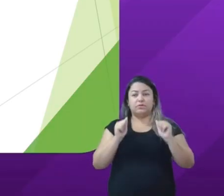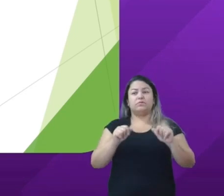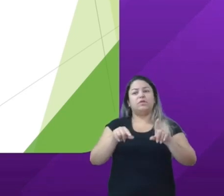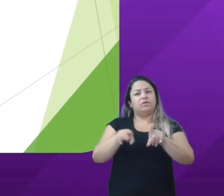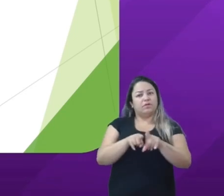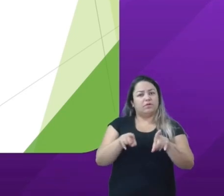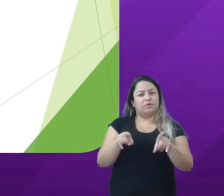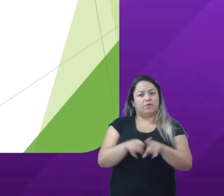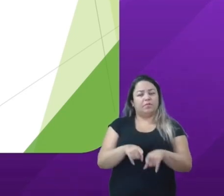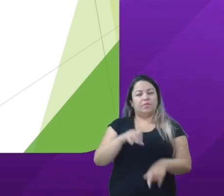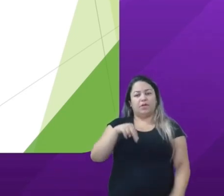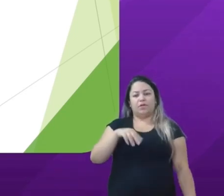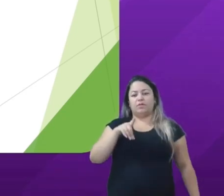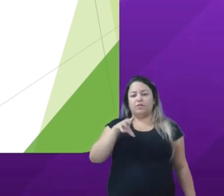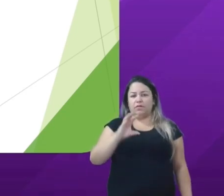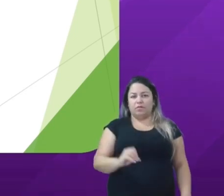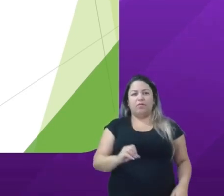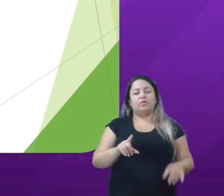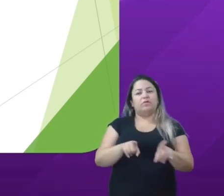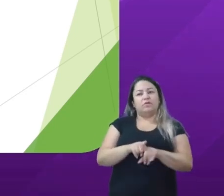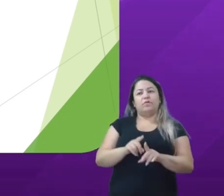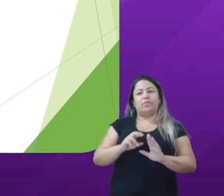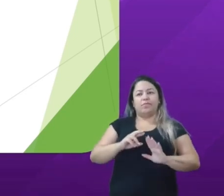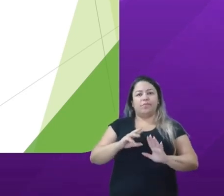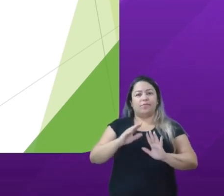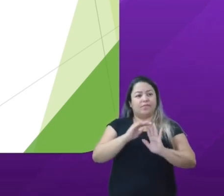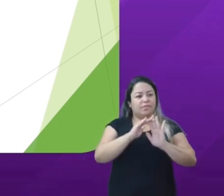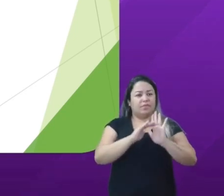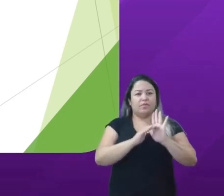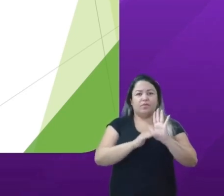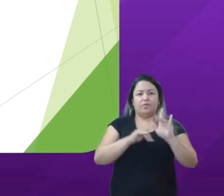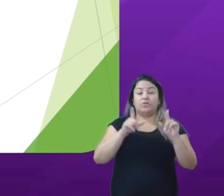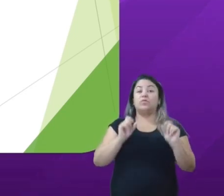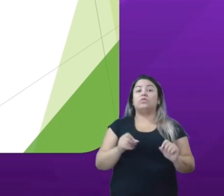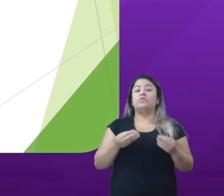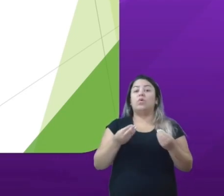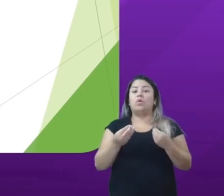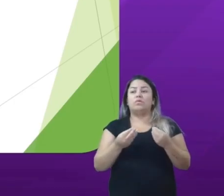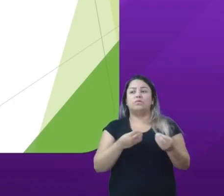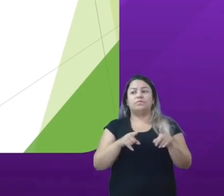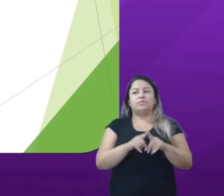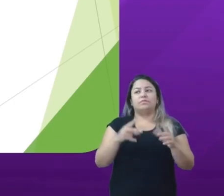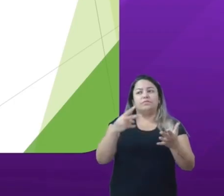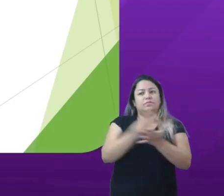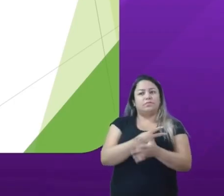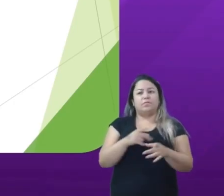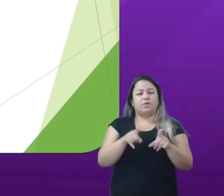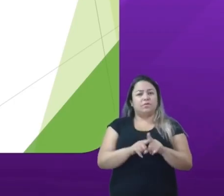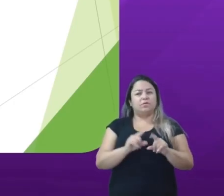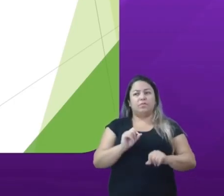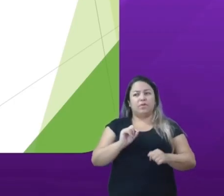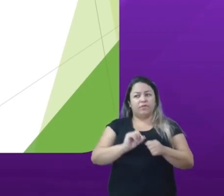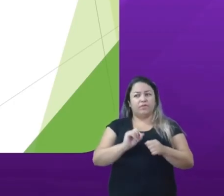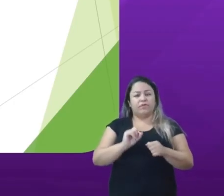estadual. A LDO, ela estabelece as diretrizes, né, de como será a operacionalização e a